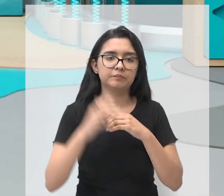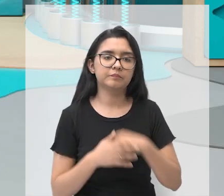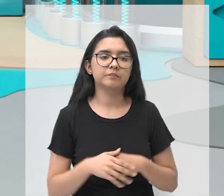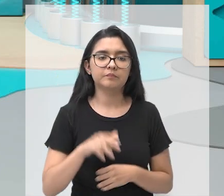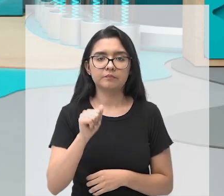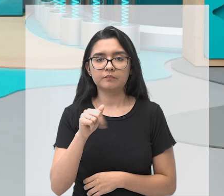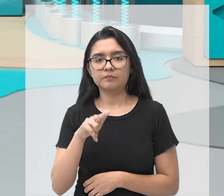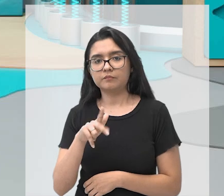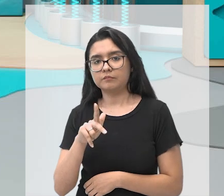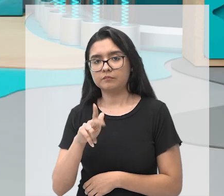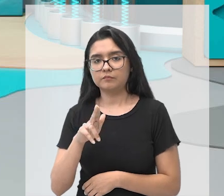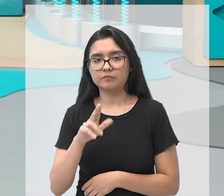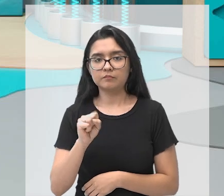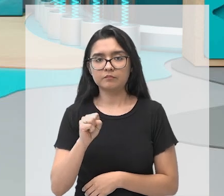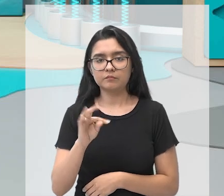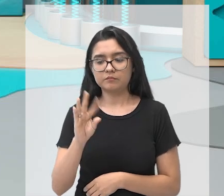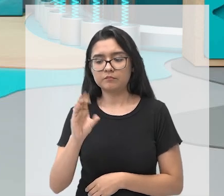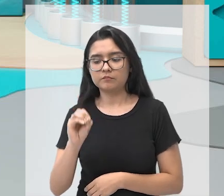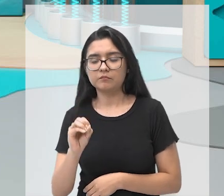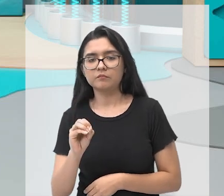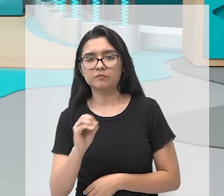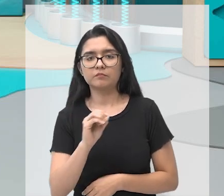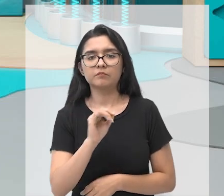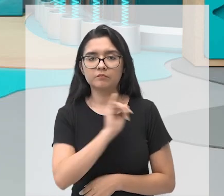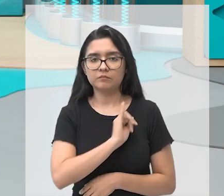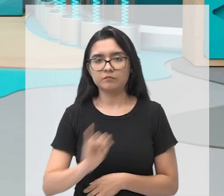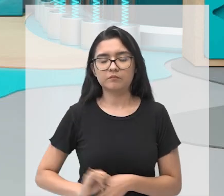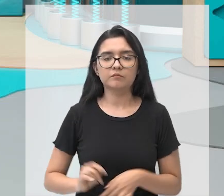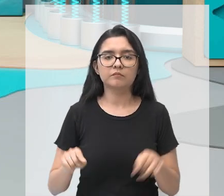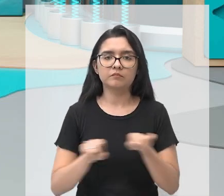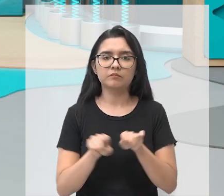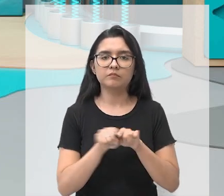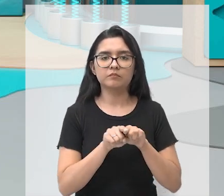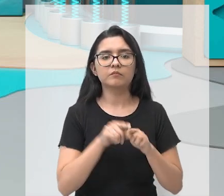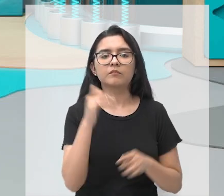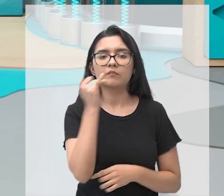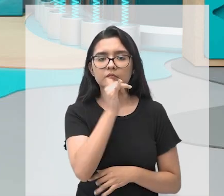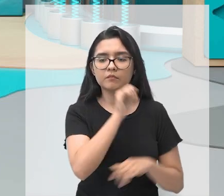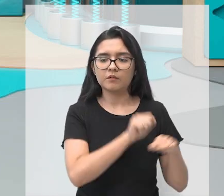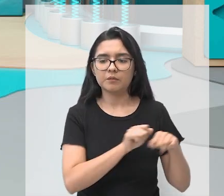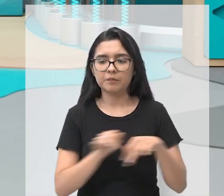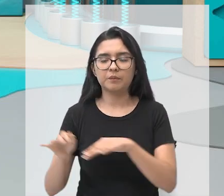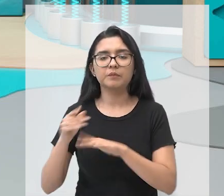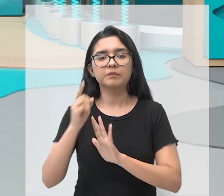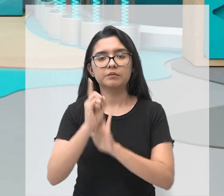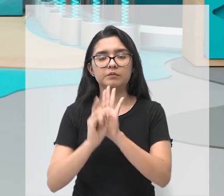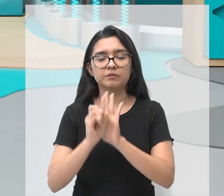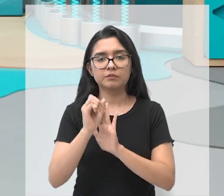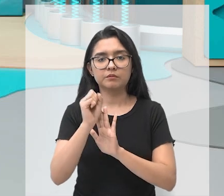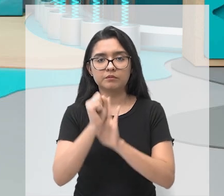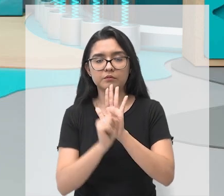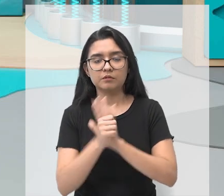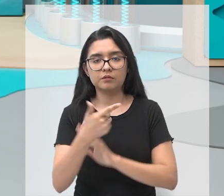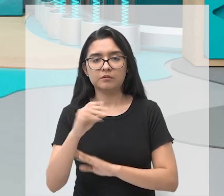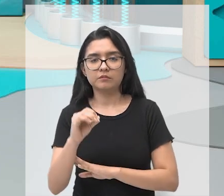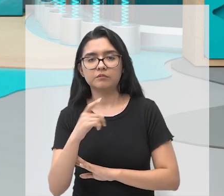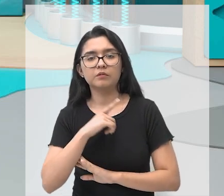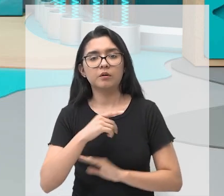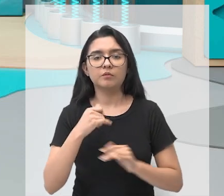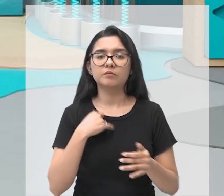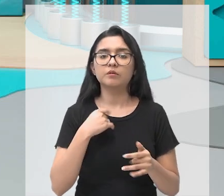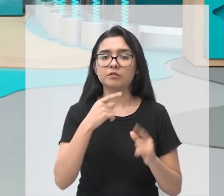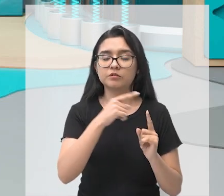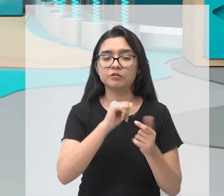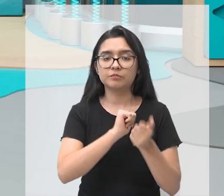ok? Com o grande fluxo de imigrantes italianos na virada do século XX, o jogo ele ganhou muita